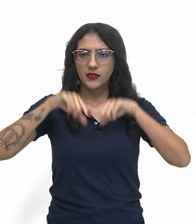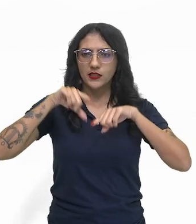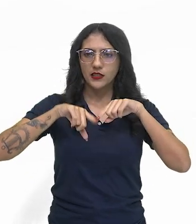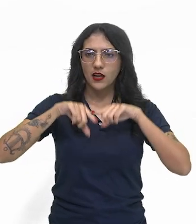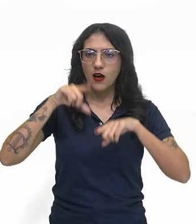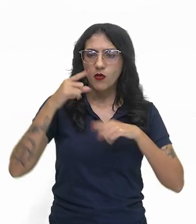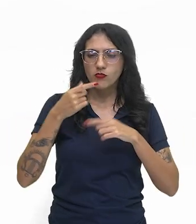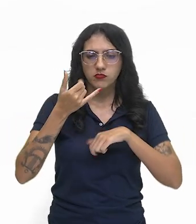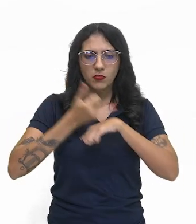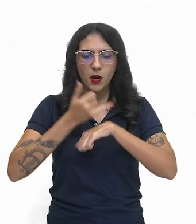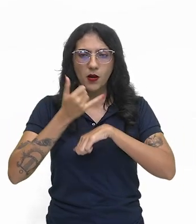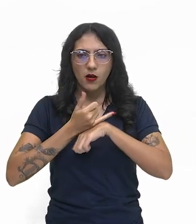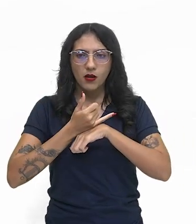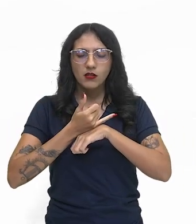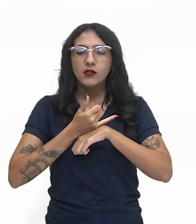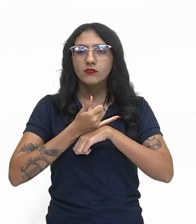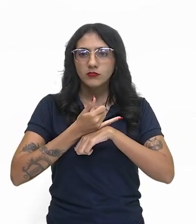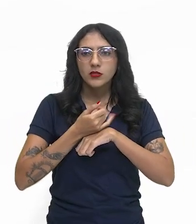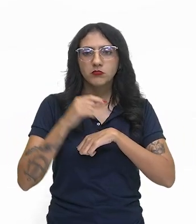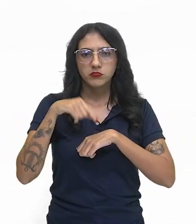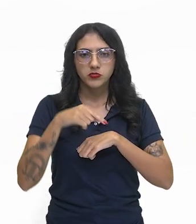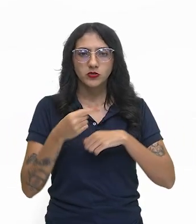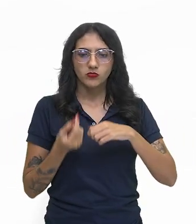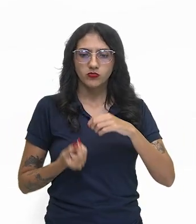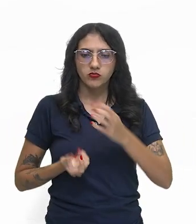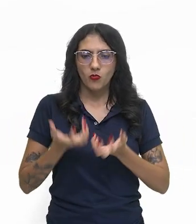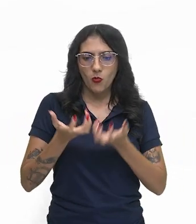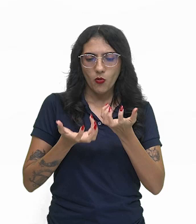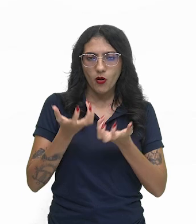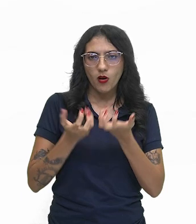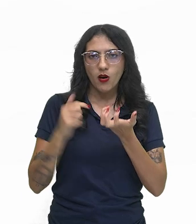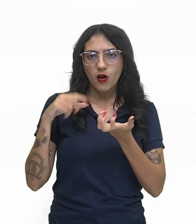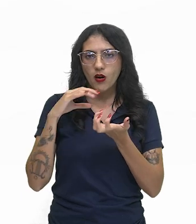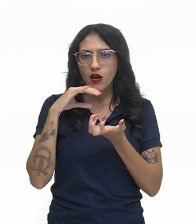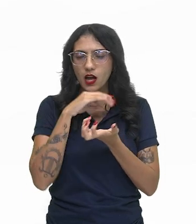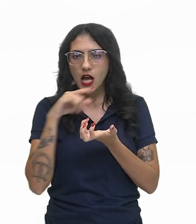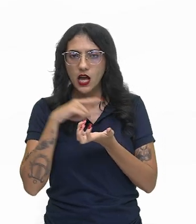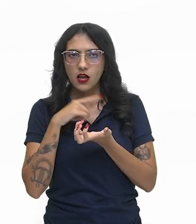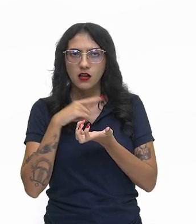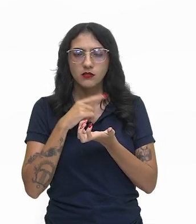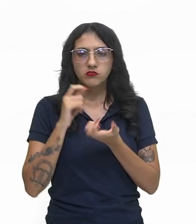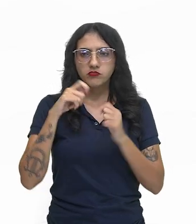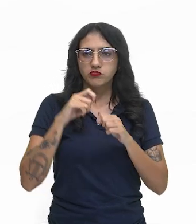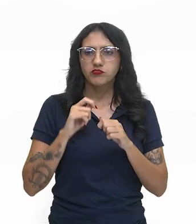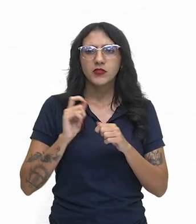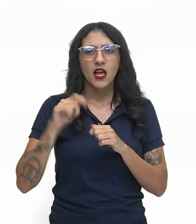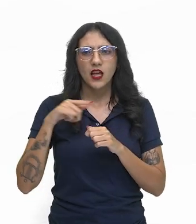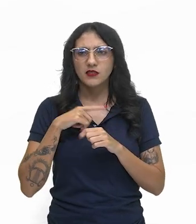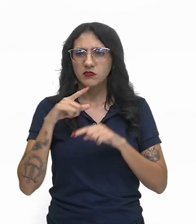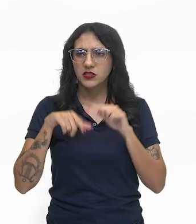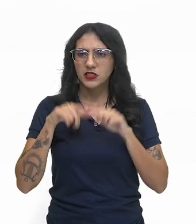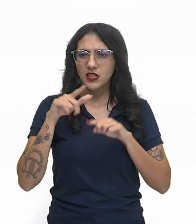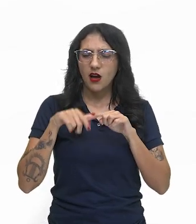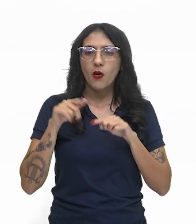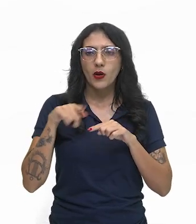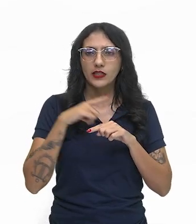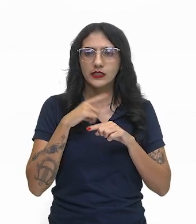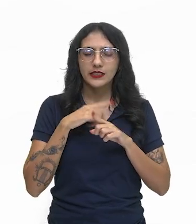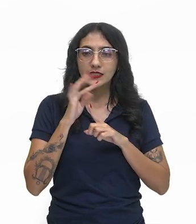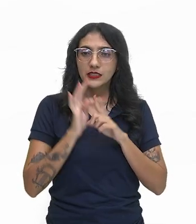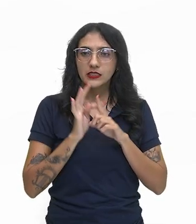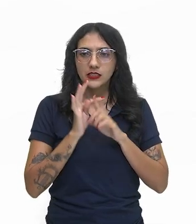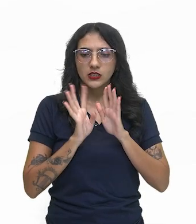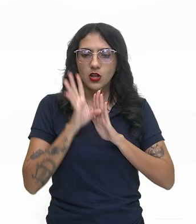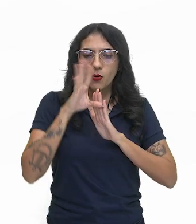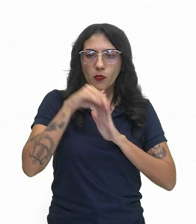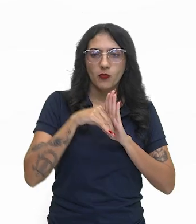acontecer? A propagação de calor vai acontecer ali. Logo, a colher não vai sair sozinha. Então, por isto